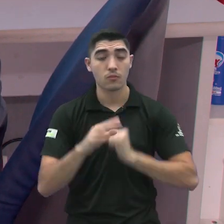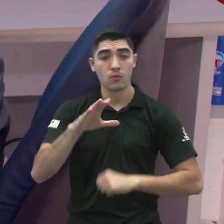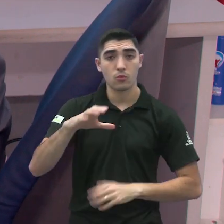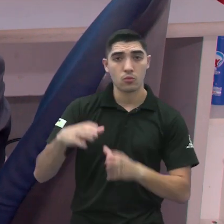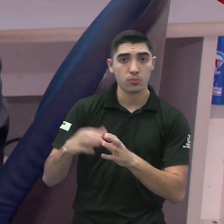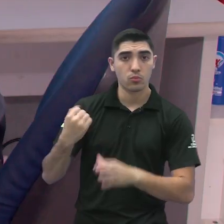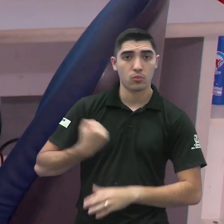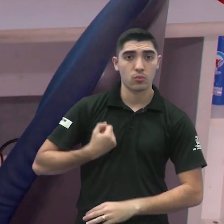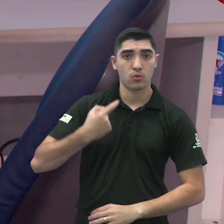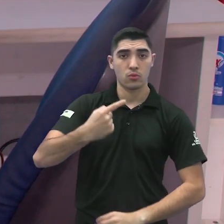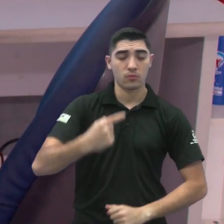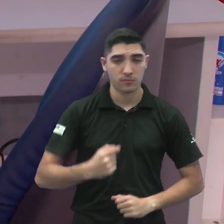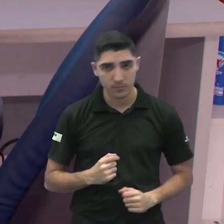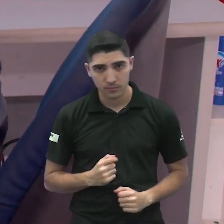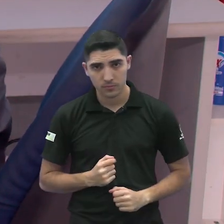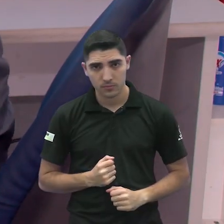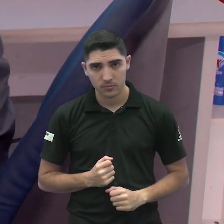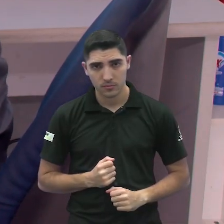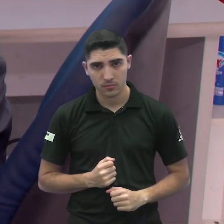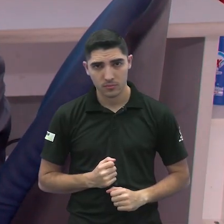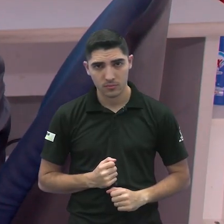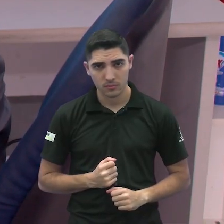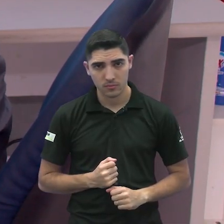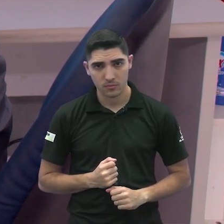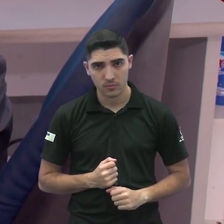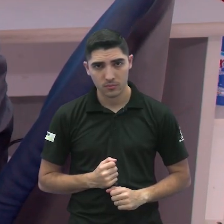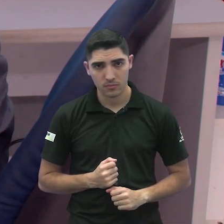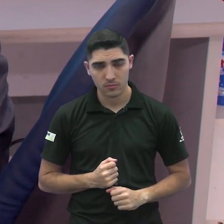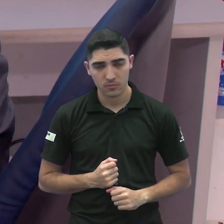Industrial, Cobão.